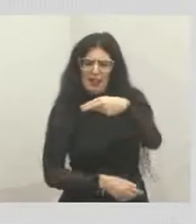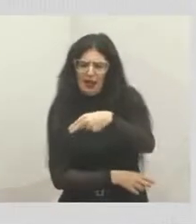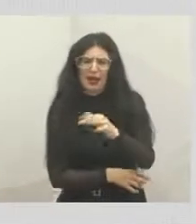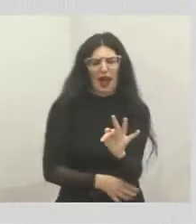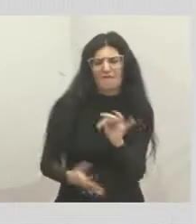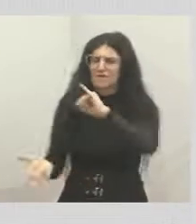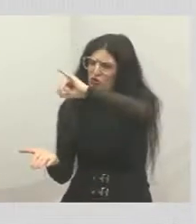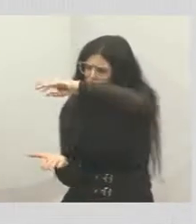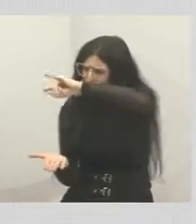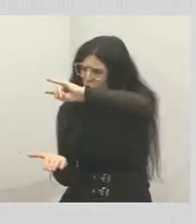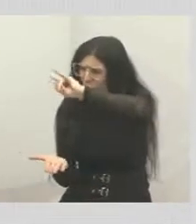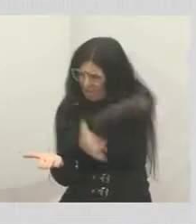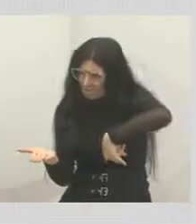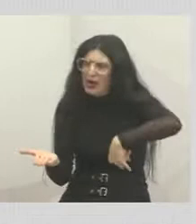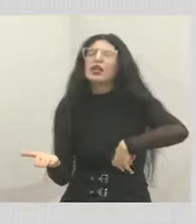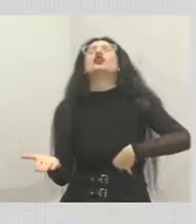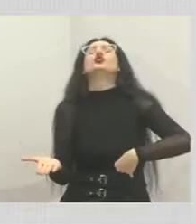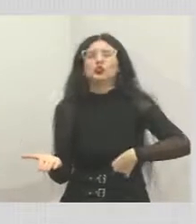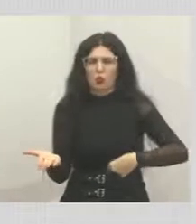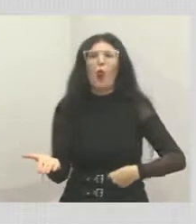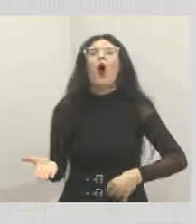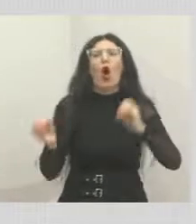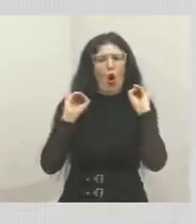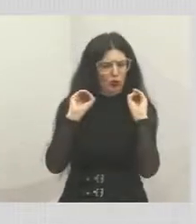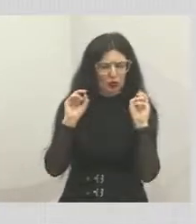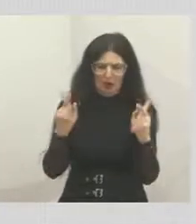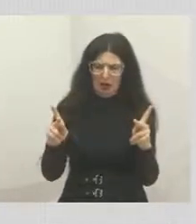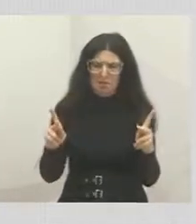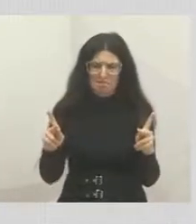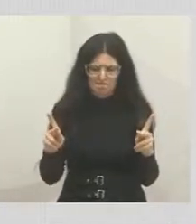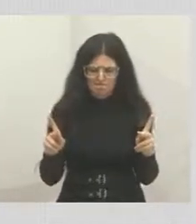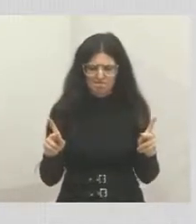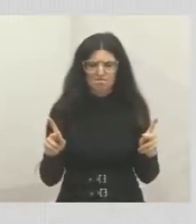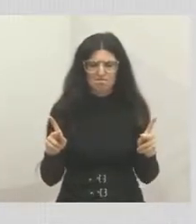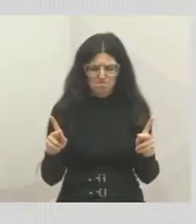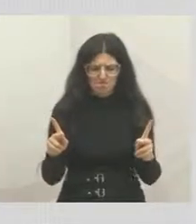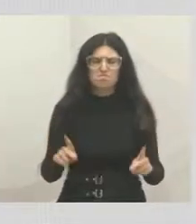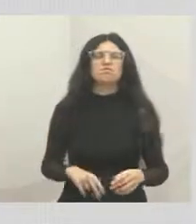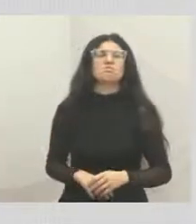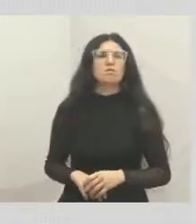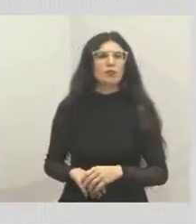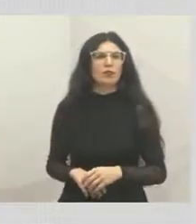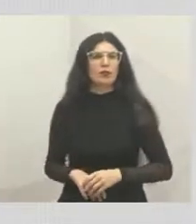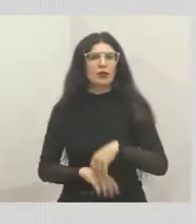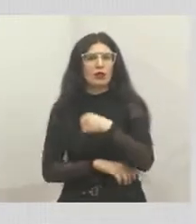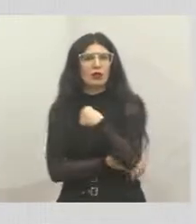já processado para pagamento, chegando ao montante de